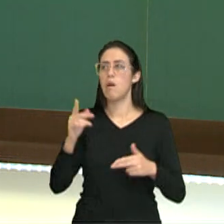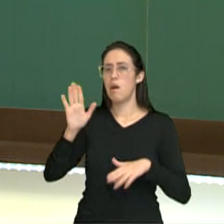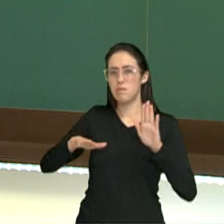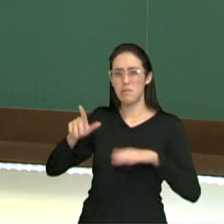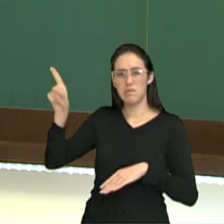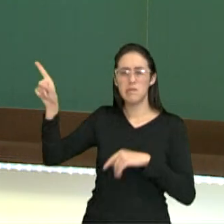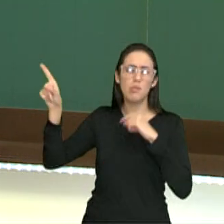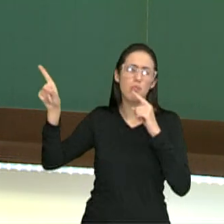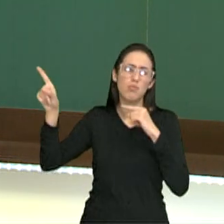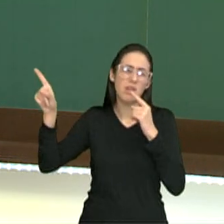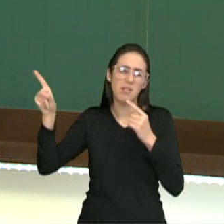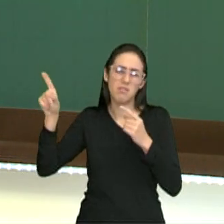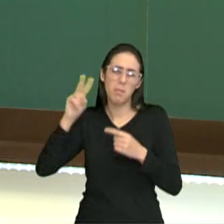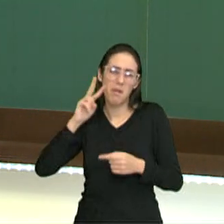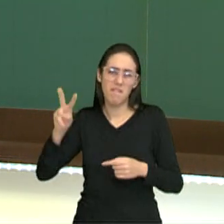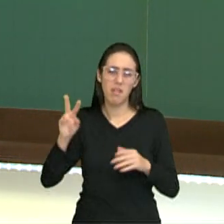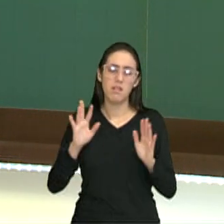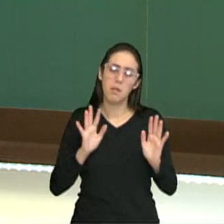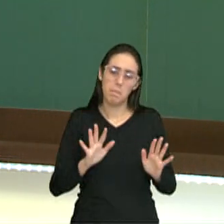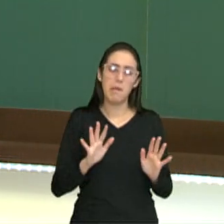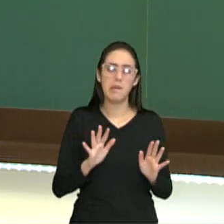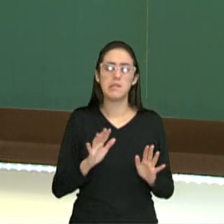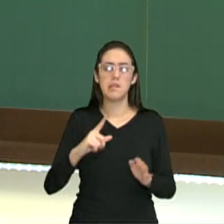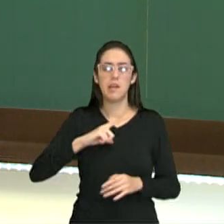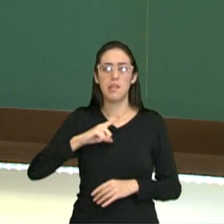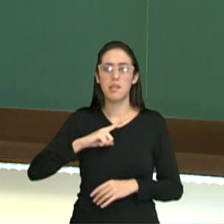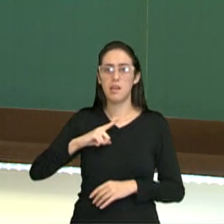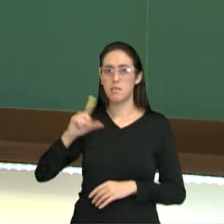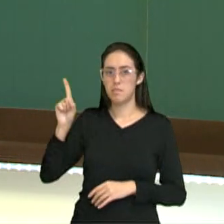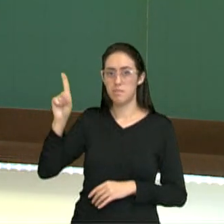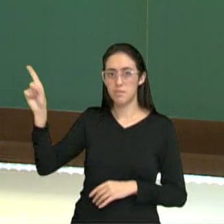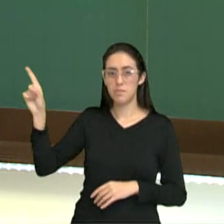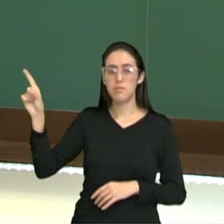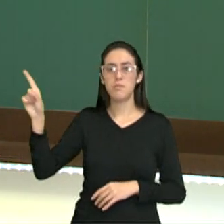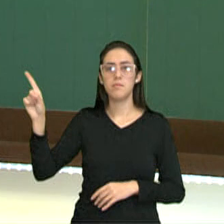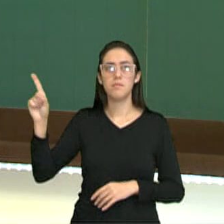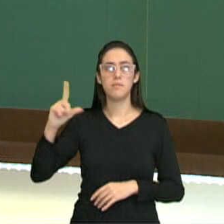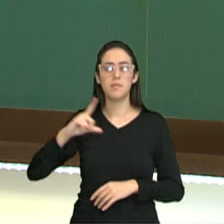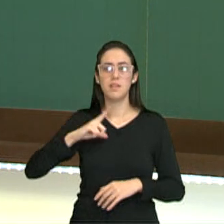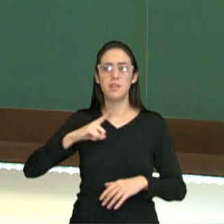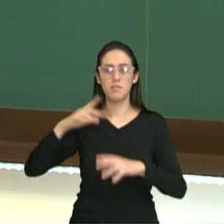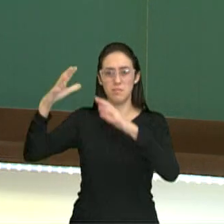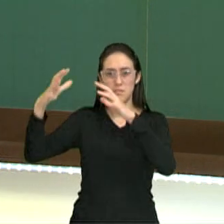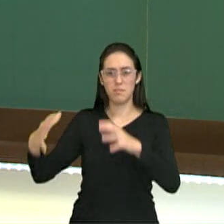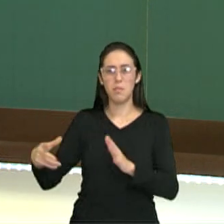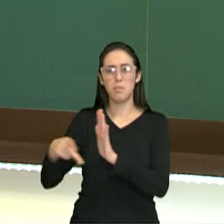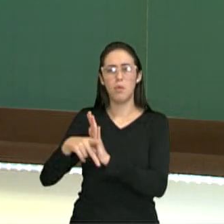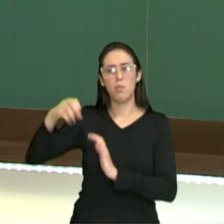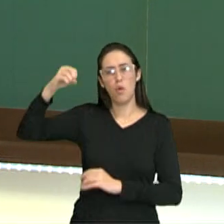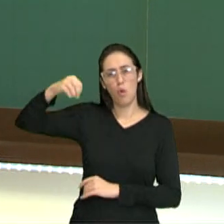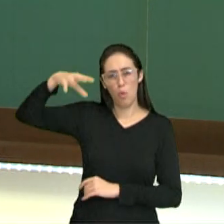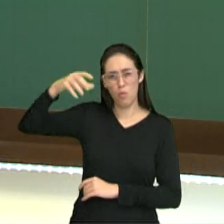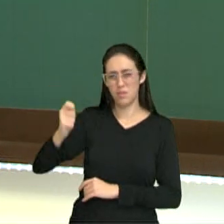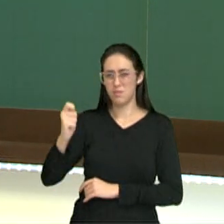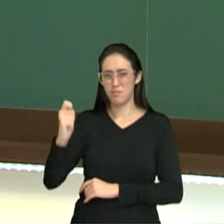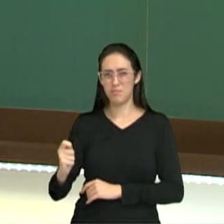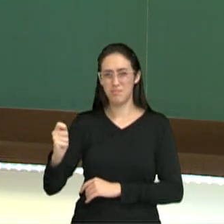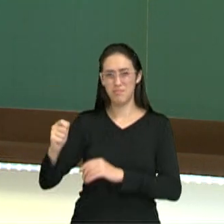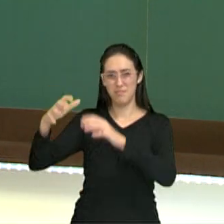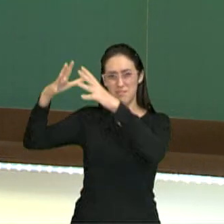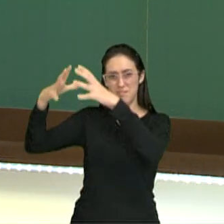que há essa diferença. Aqui nós temos uma cúpula de um abajur, né, que tem a forma de um tronco de